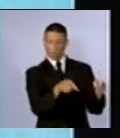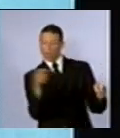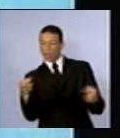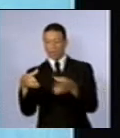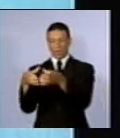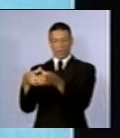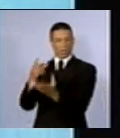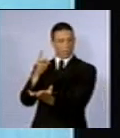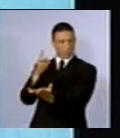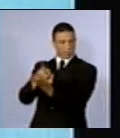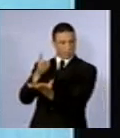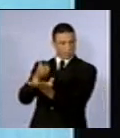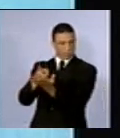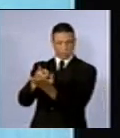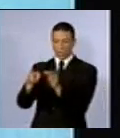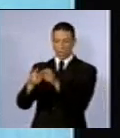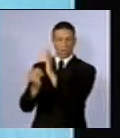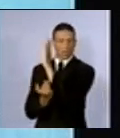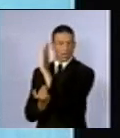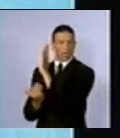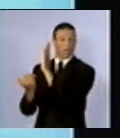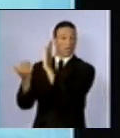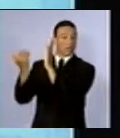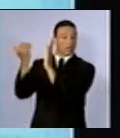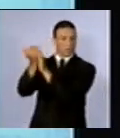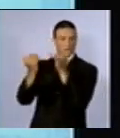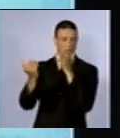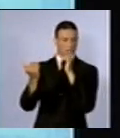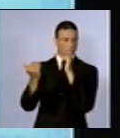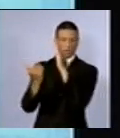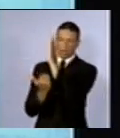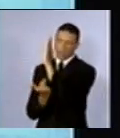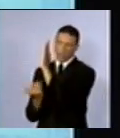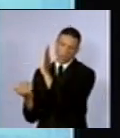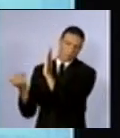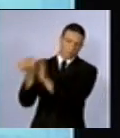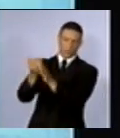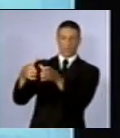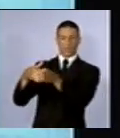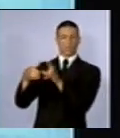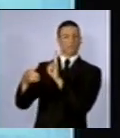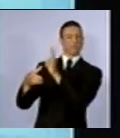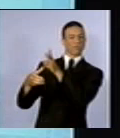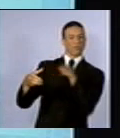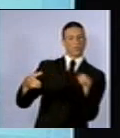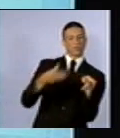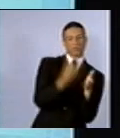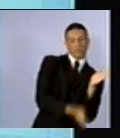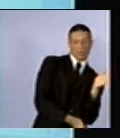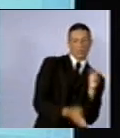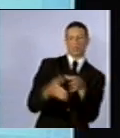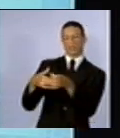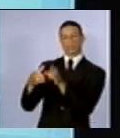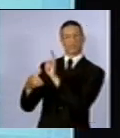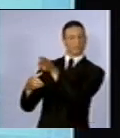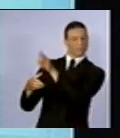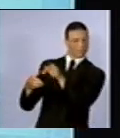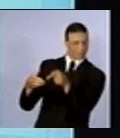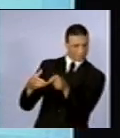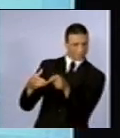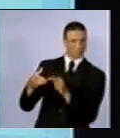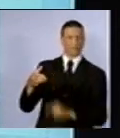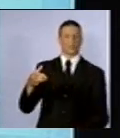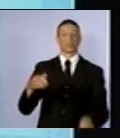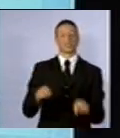transmitida pela linha, sem reflexos no consumo de energia da comunidade. Campo magnético, nós vamos passar, depende